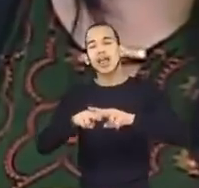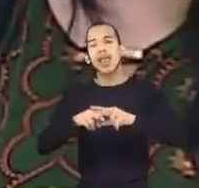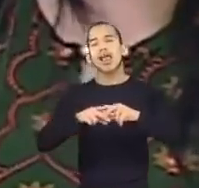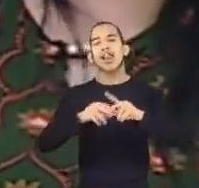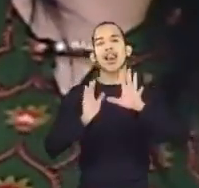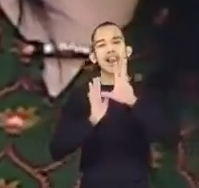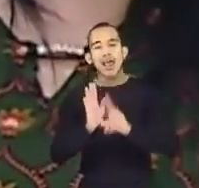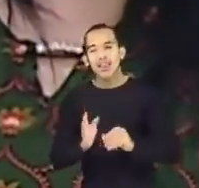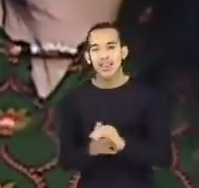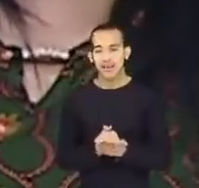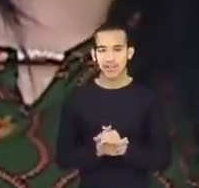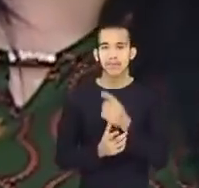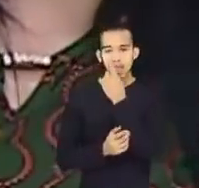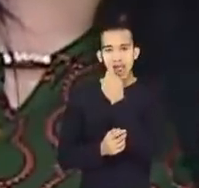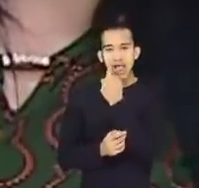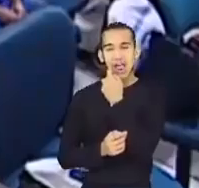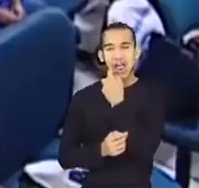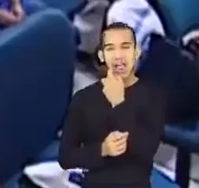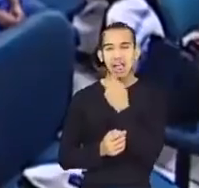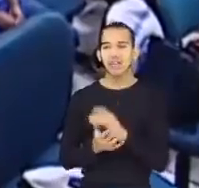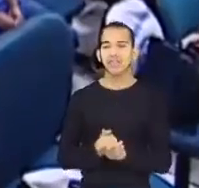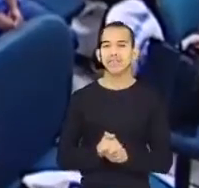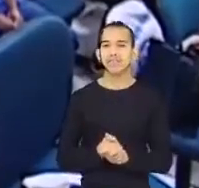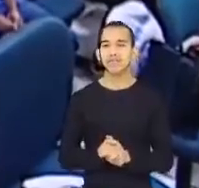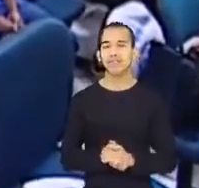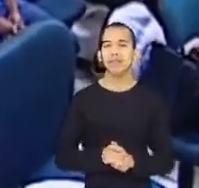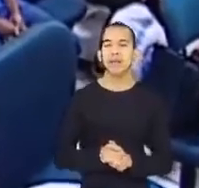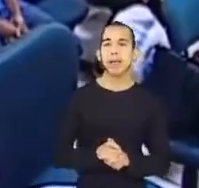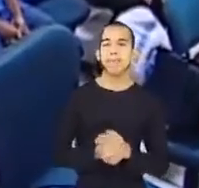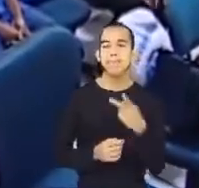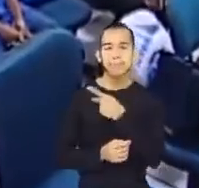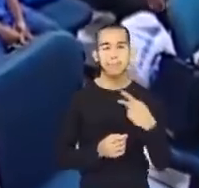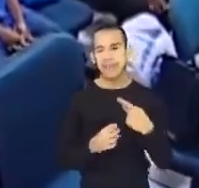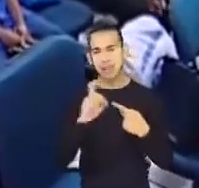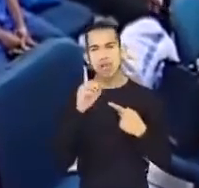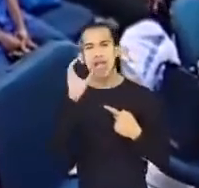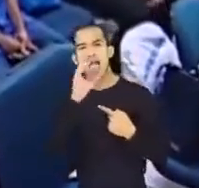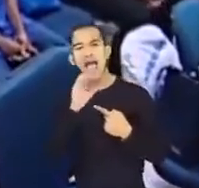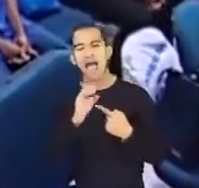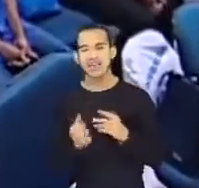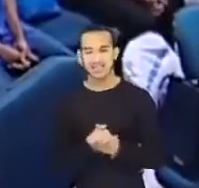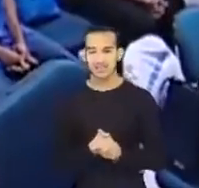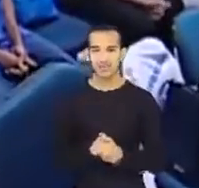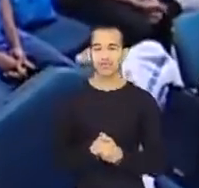que o bicho reage, é. Pastor não reage, é bíblico.